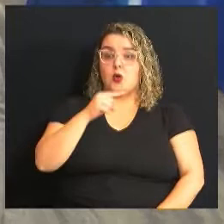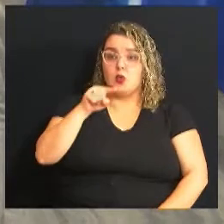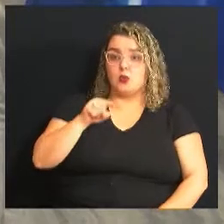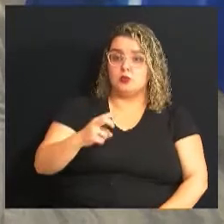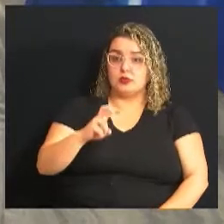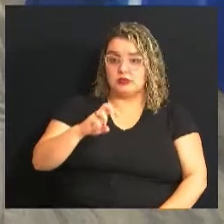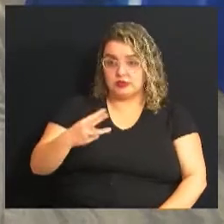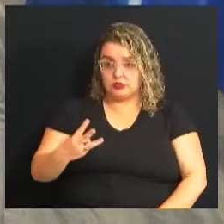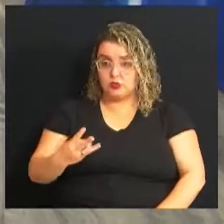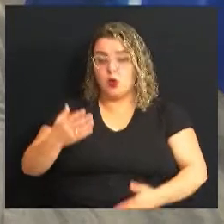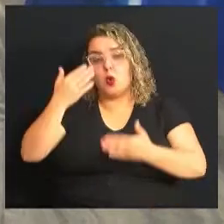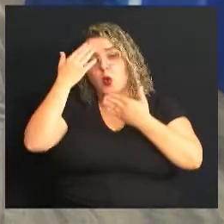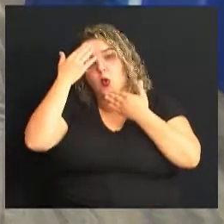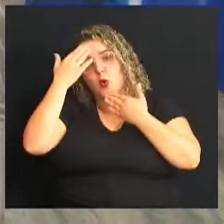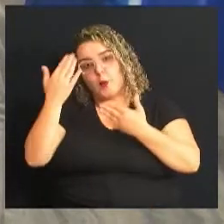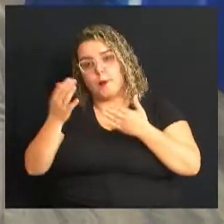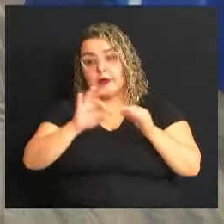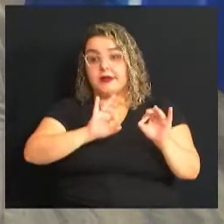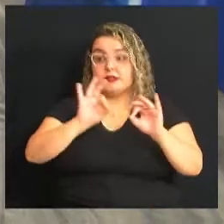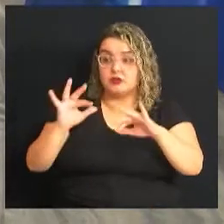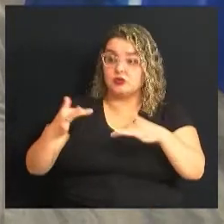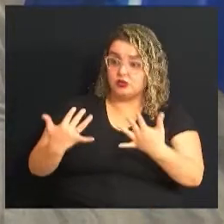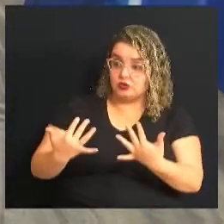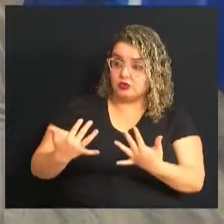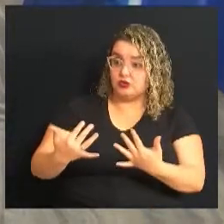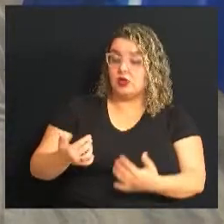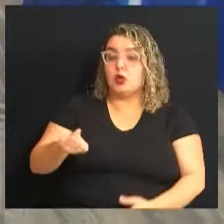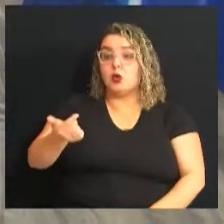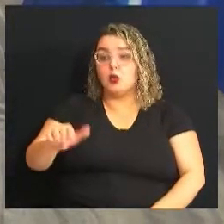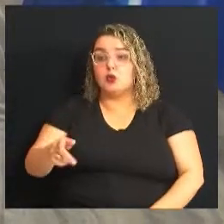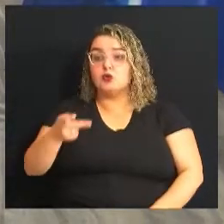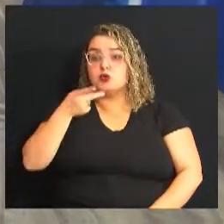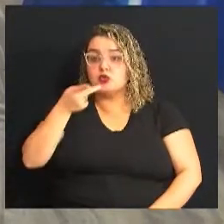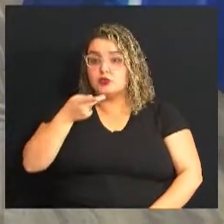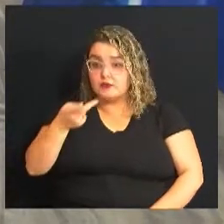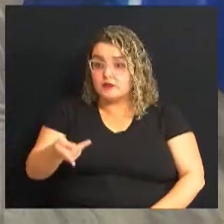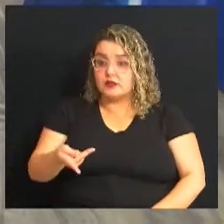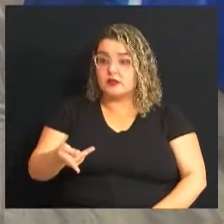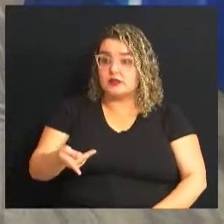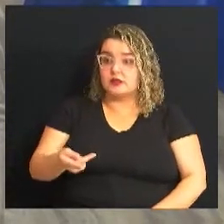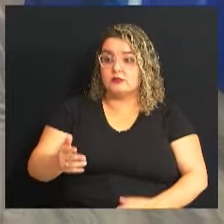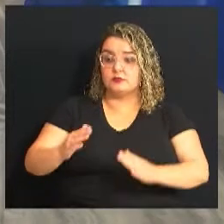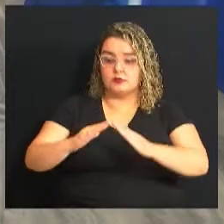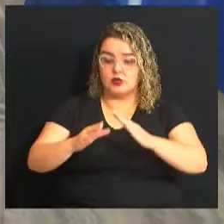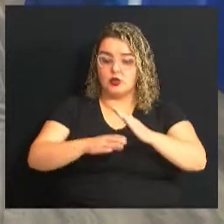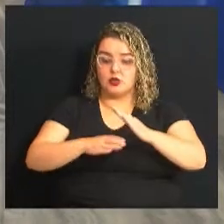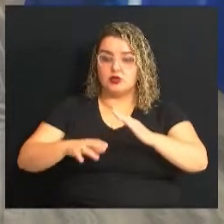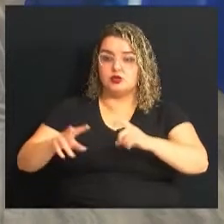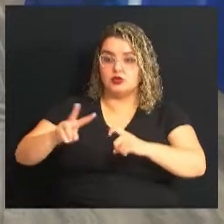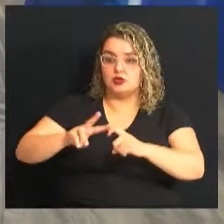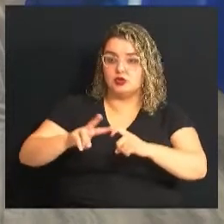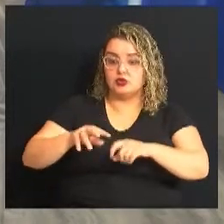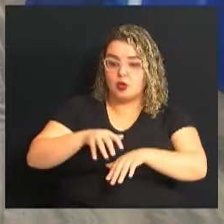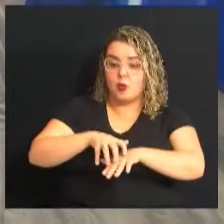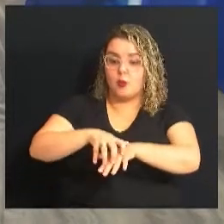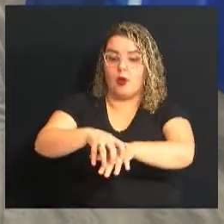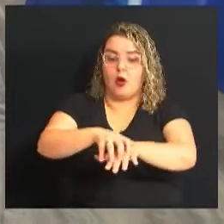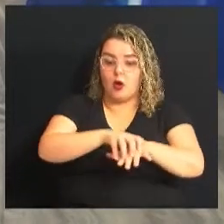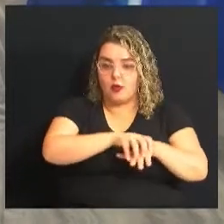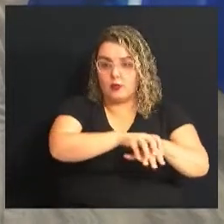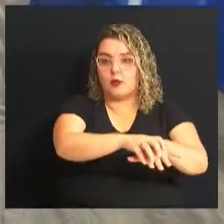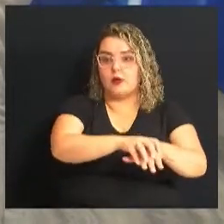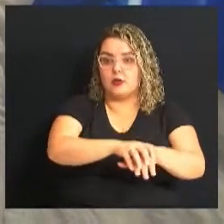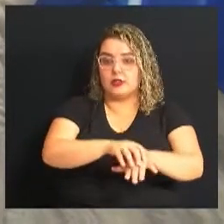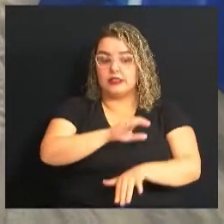Muito obrigado pela sua companhia, pela sua audiência. E a gente fala da unidade clínica veterinária móvel que está no distrito do